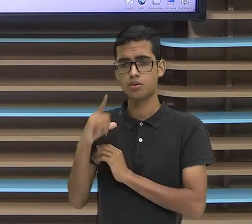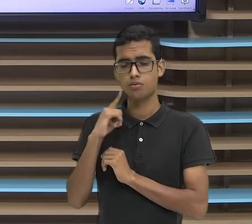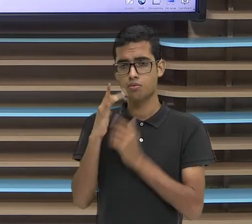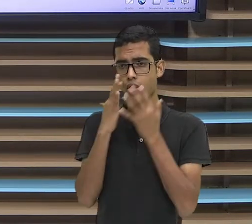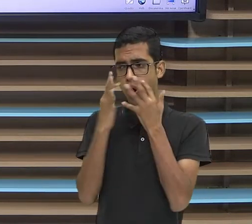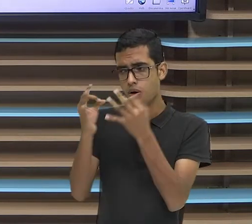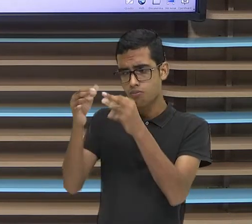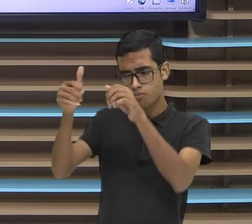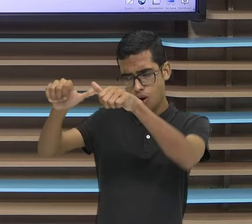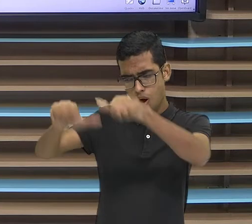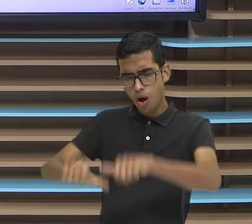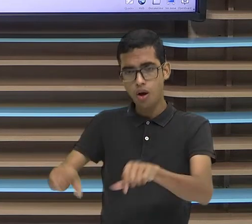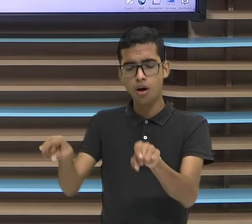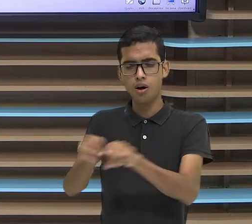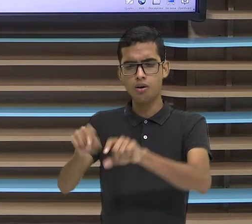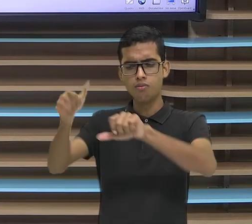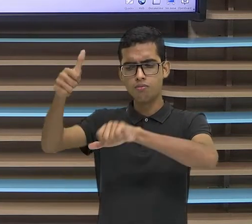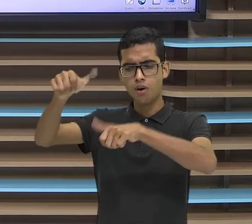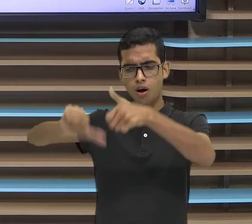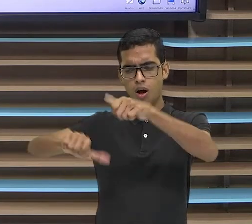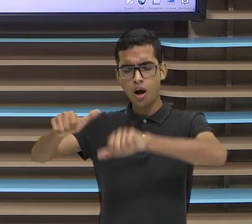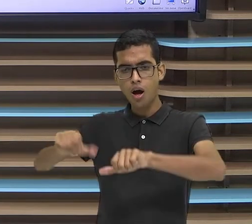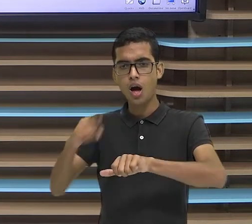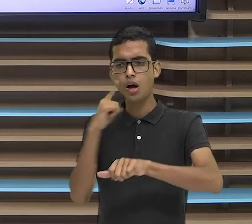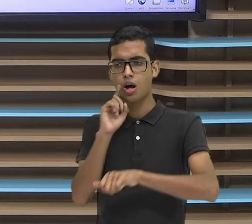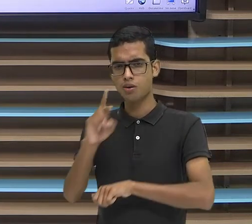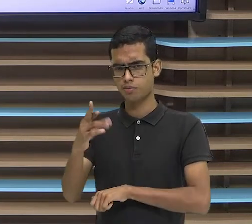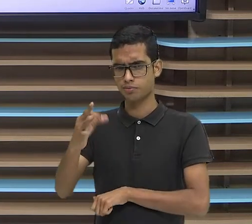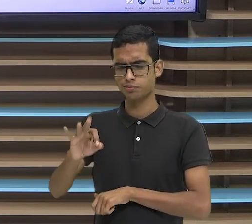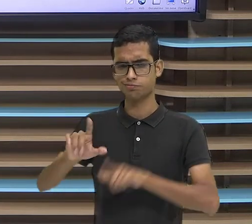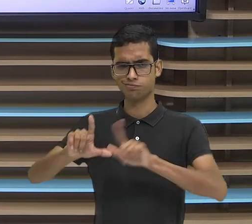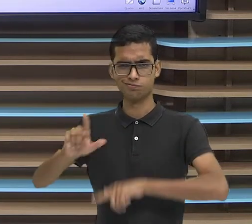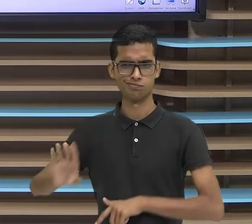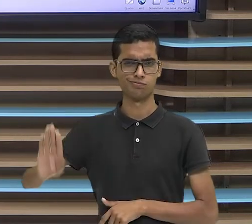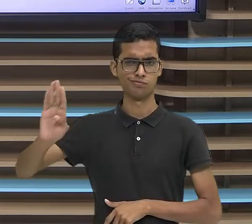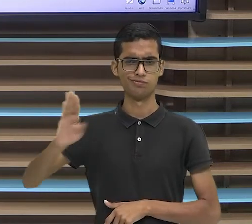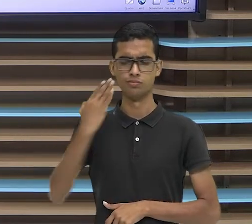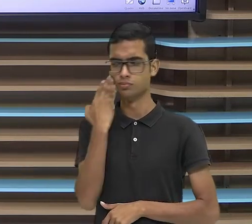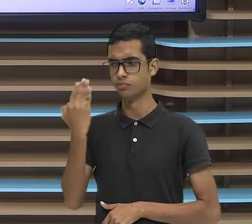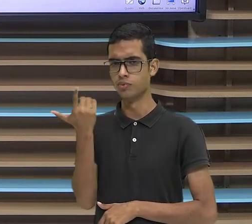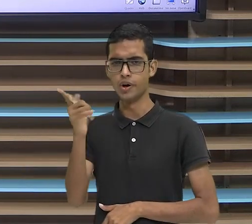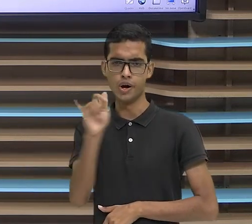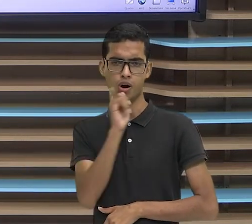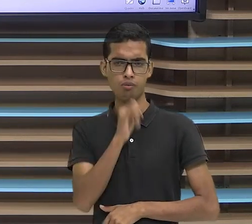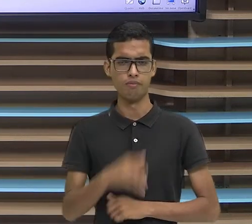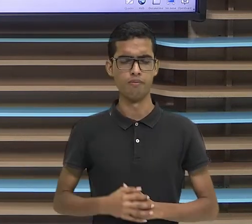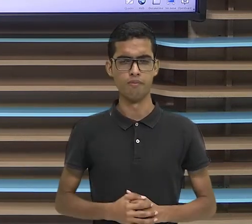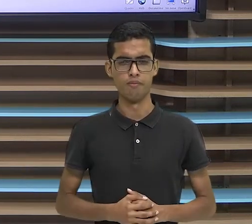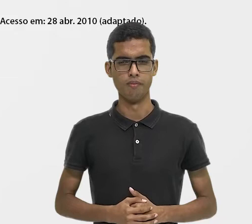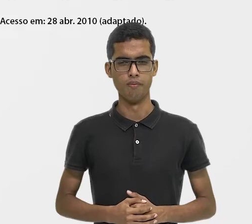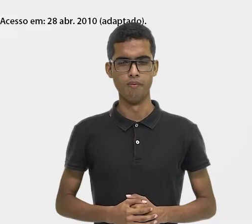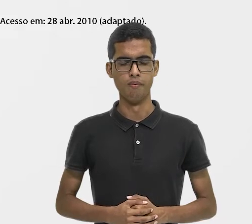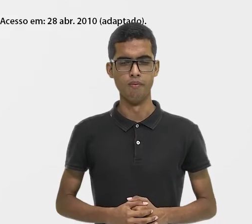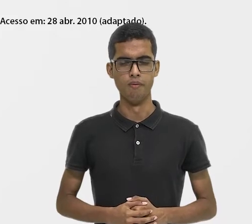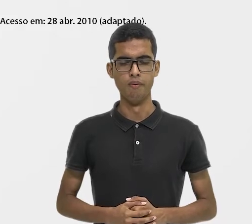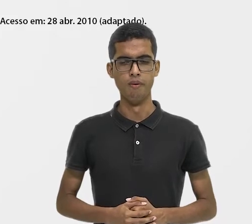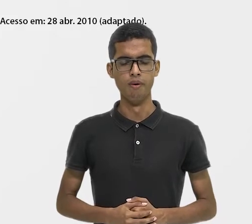questão foi somente de análise e vimos que a resposta foi a letra B. Temos mais um exemplo aqui, acompanhe comigo.